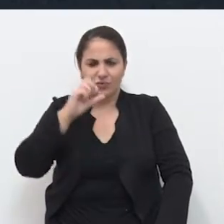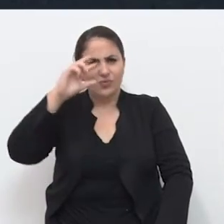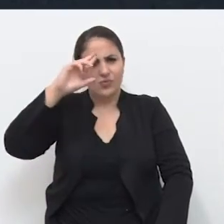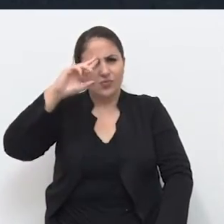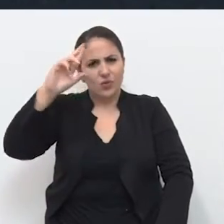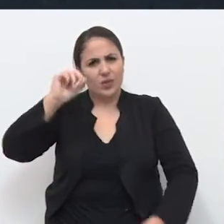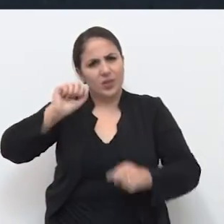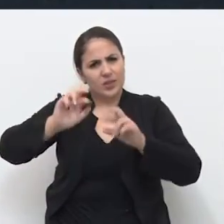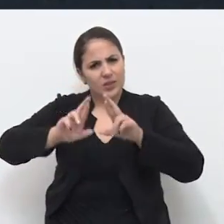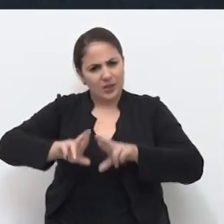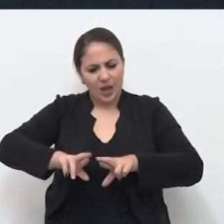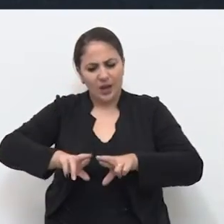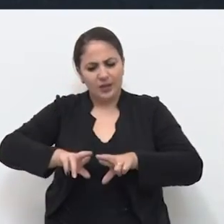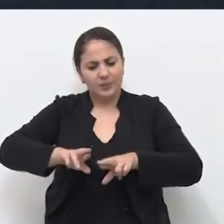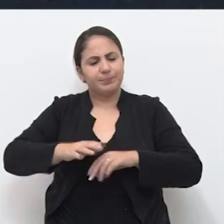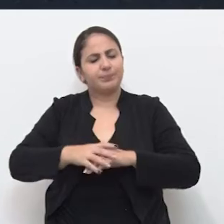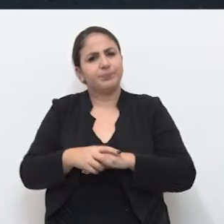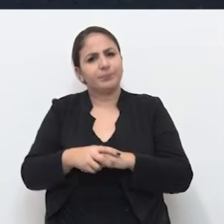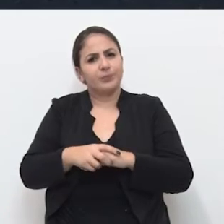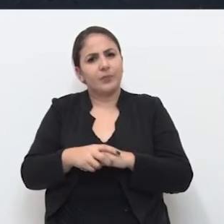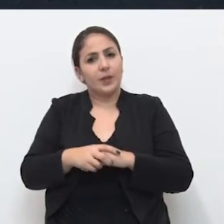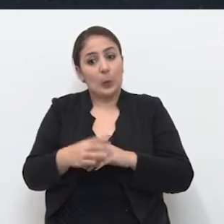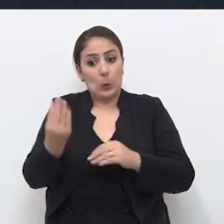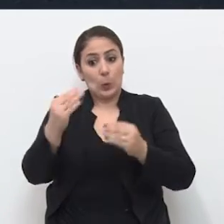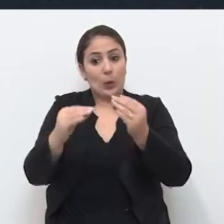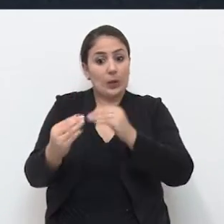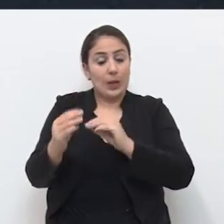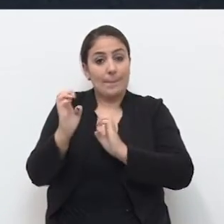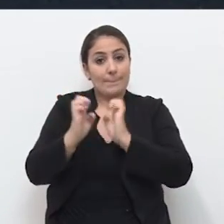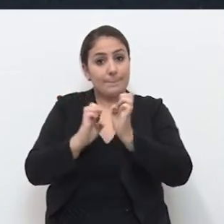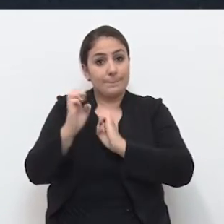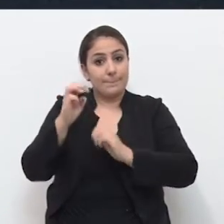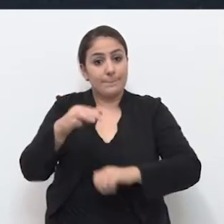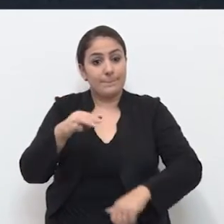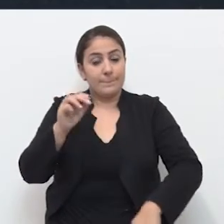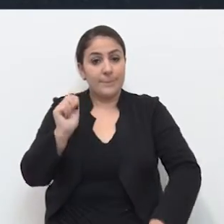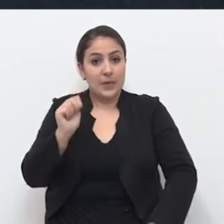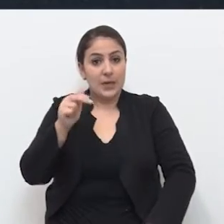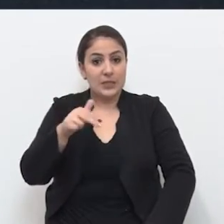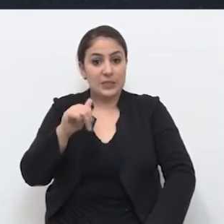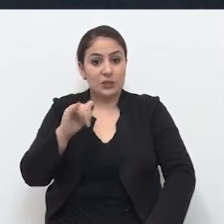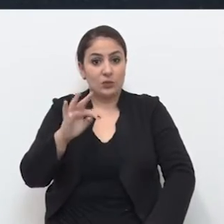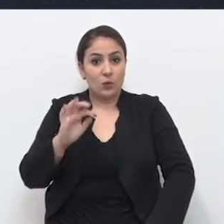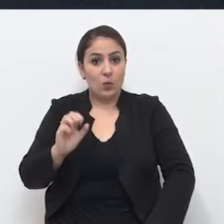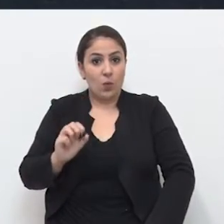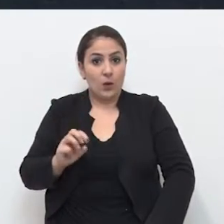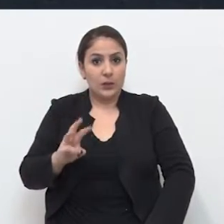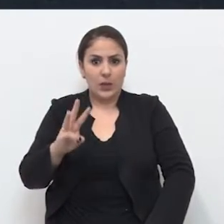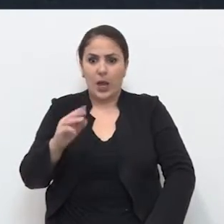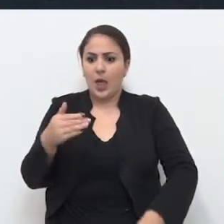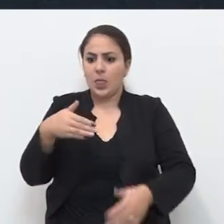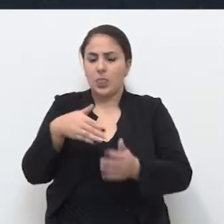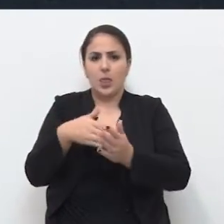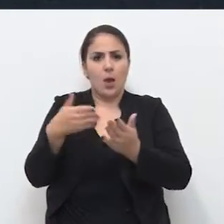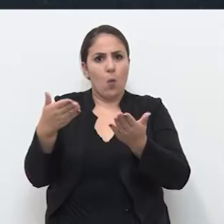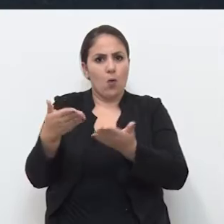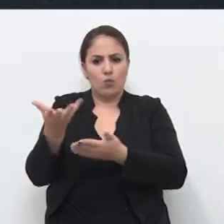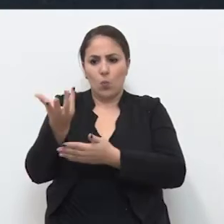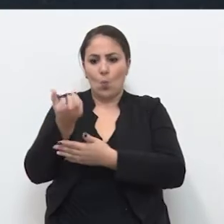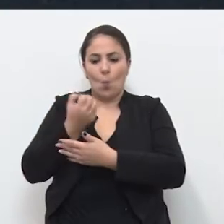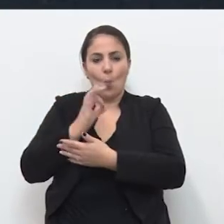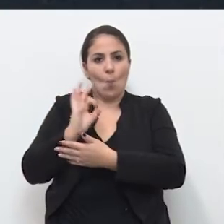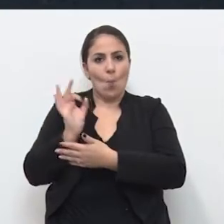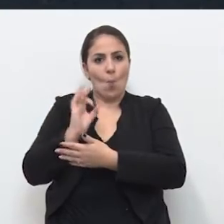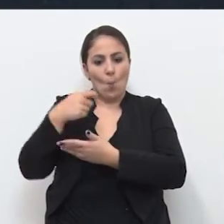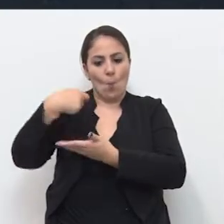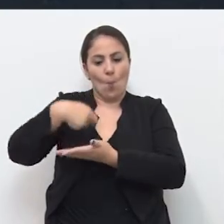da área que foi desapropriada para fosse instalada a Manitowoc, até hoje também não foram pagos do